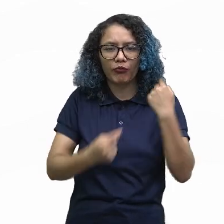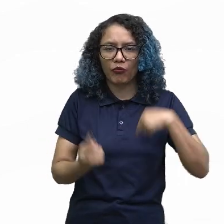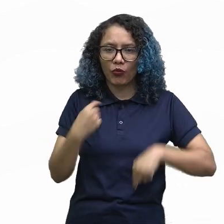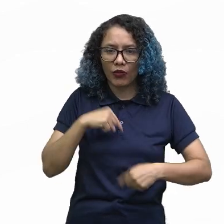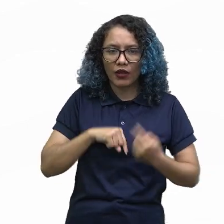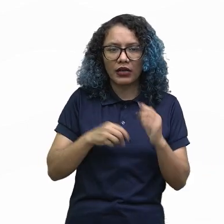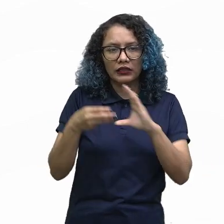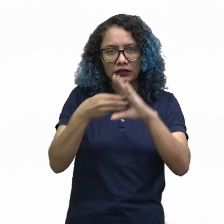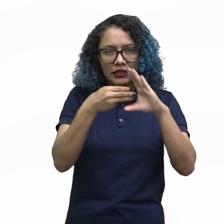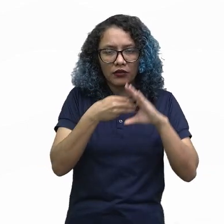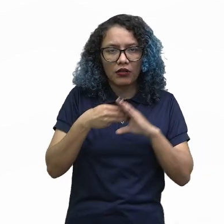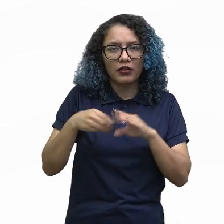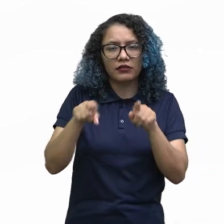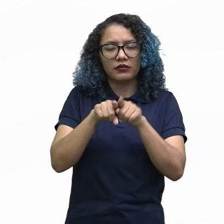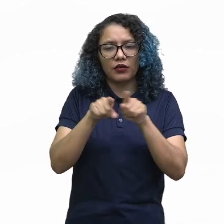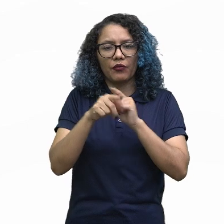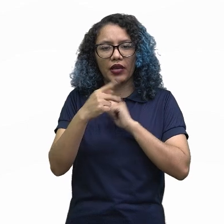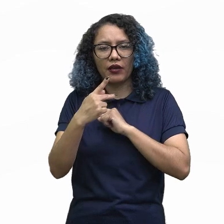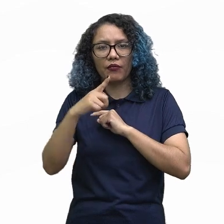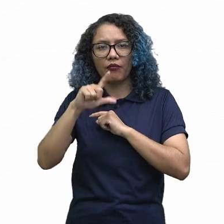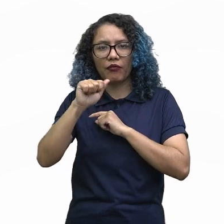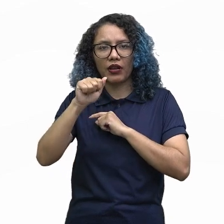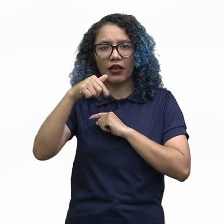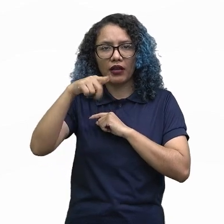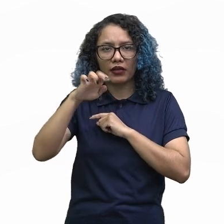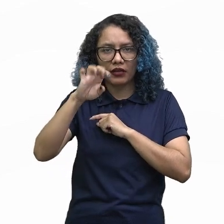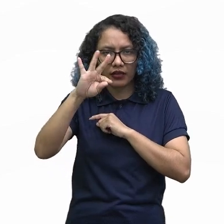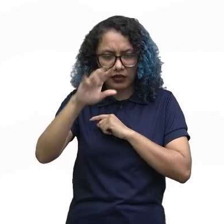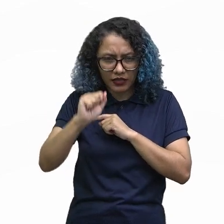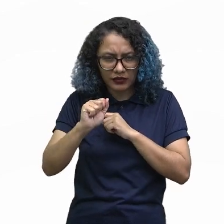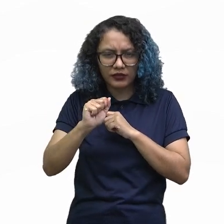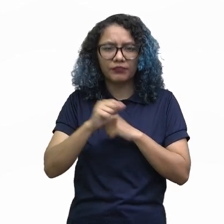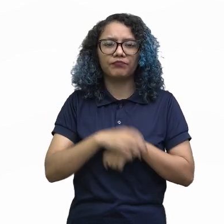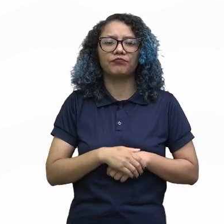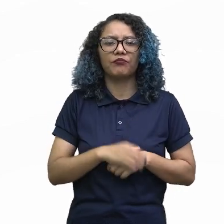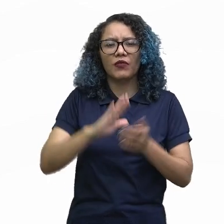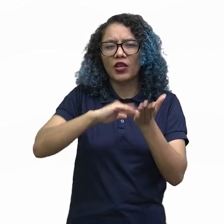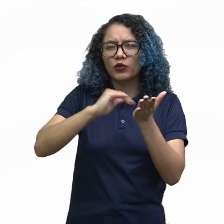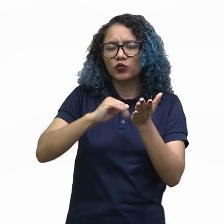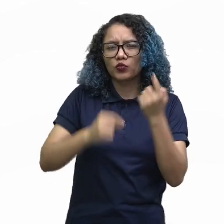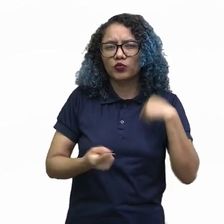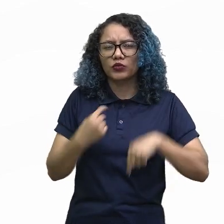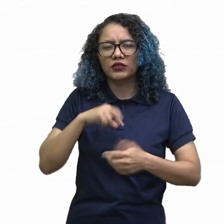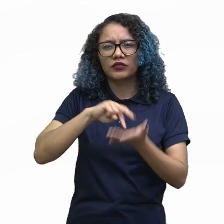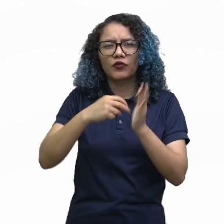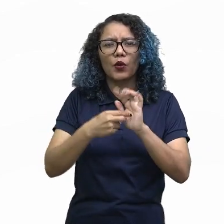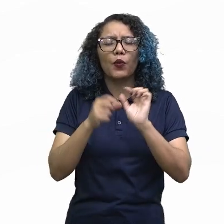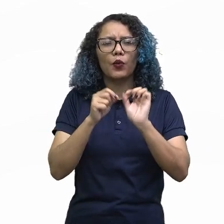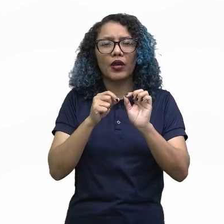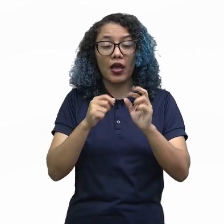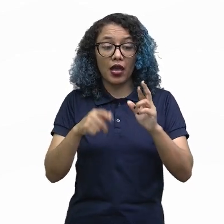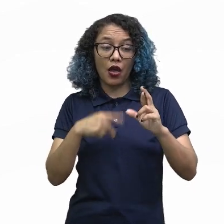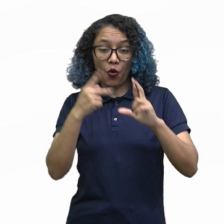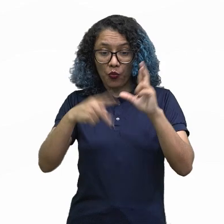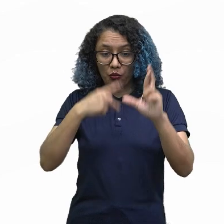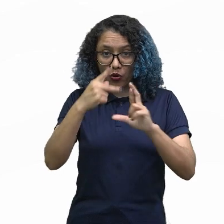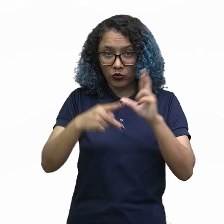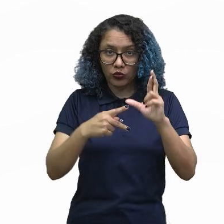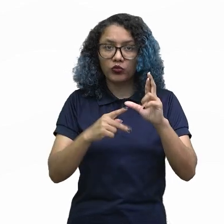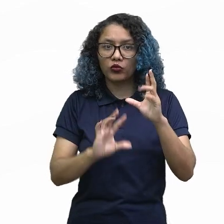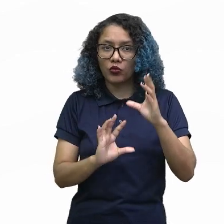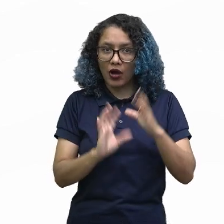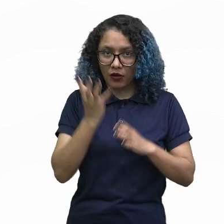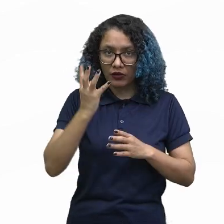e plaquetas. Esses resíduos metabólicos, né, são aqueles produtos das reações que acontecem lá no nosso corpo. E como a gente